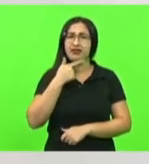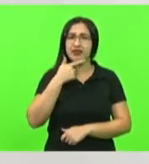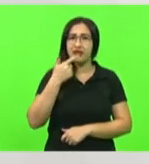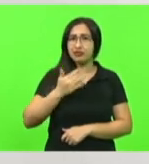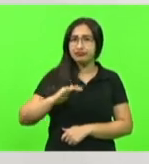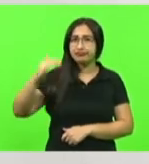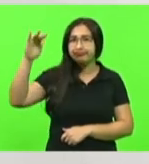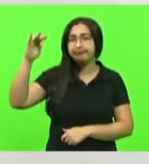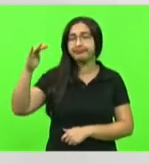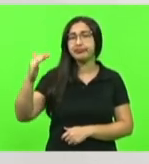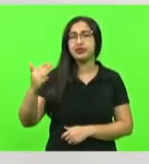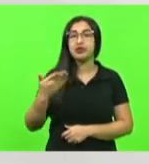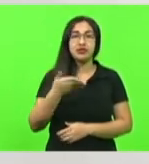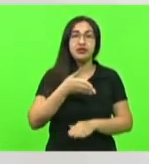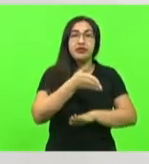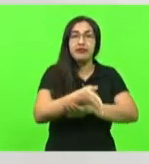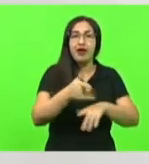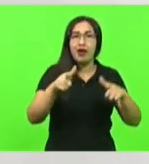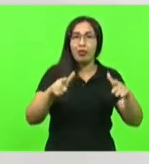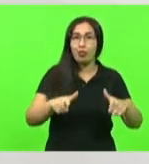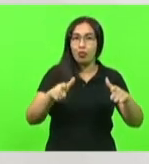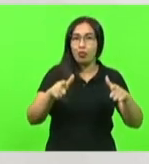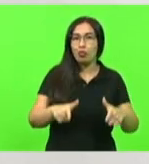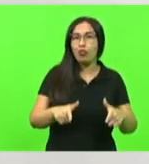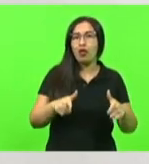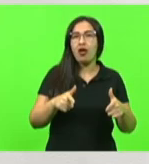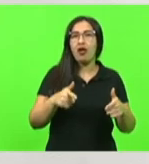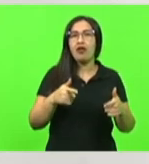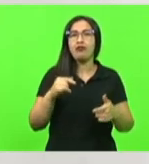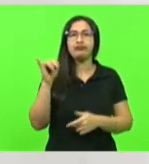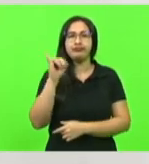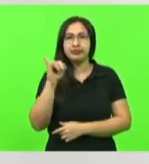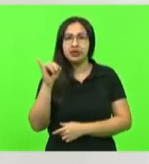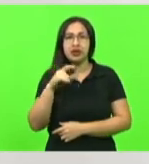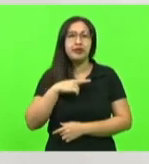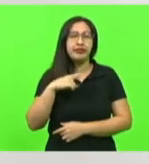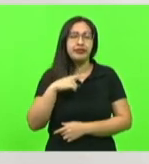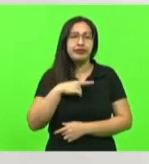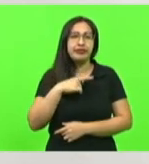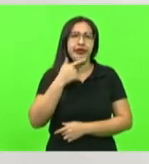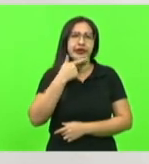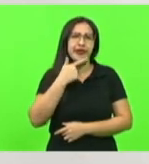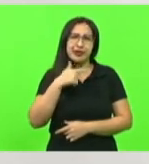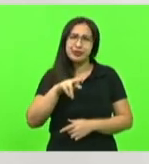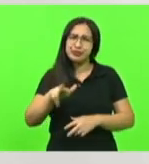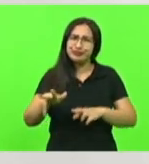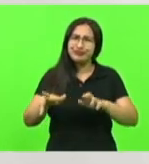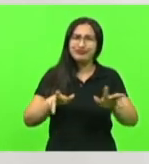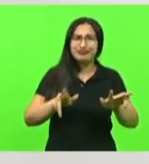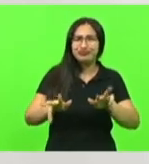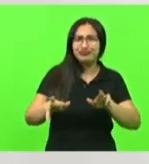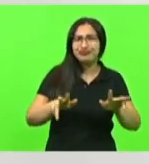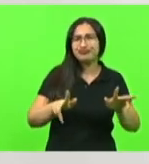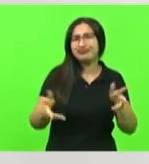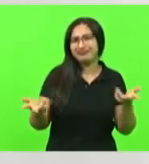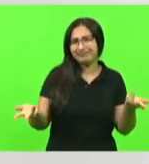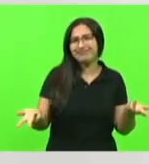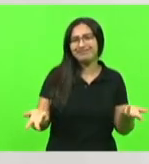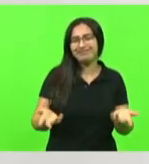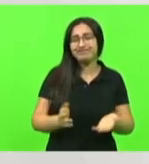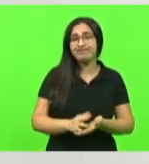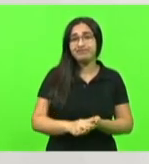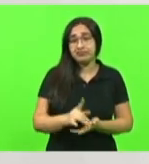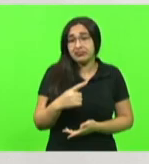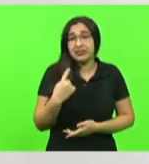Marços, você vai para um cantinho do estado mais italiano, tem o queijo da característica italiana, queijo alemão, e nós